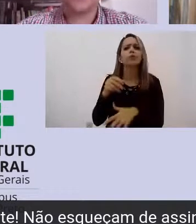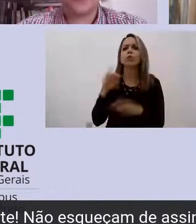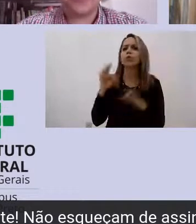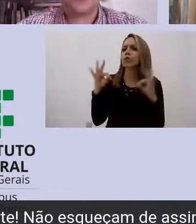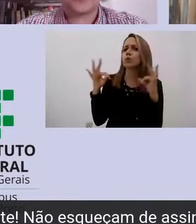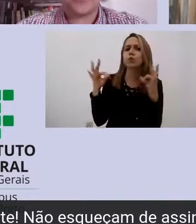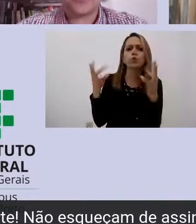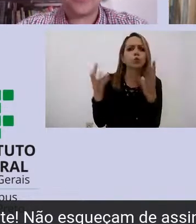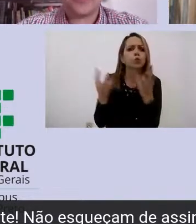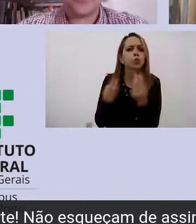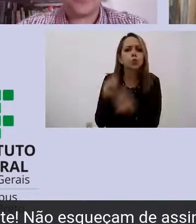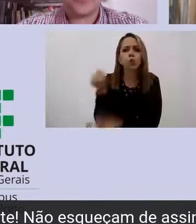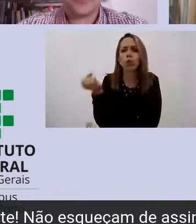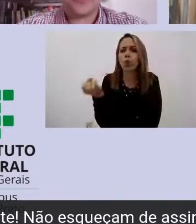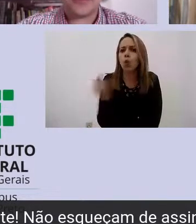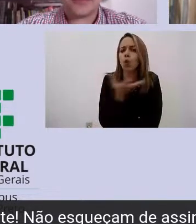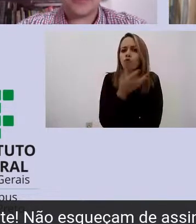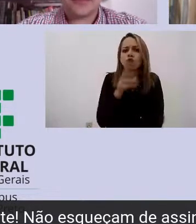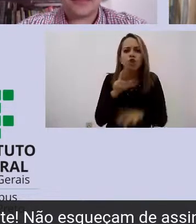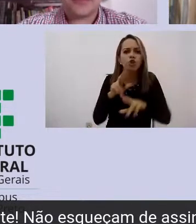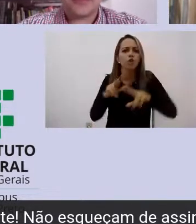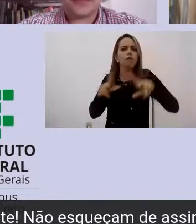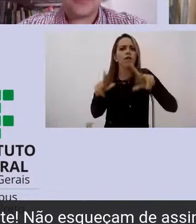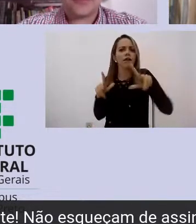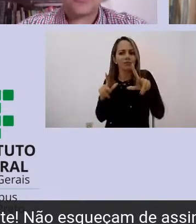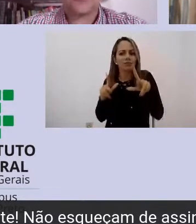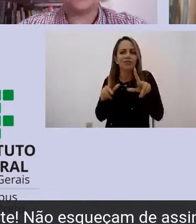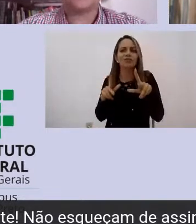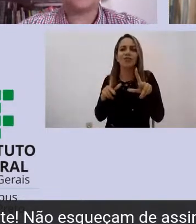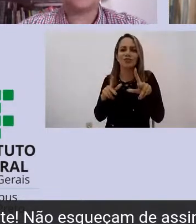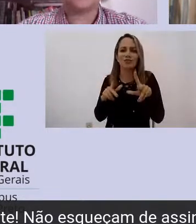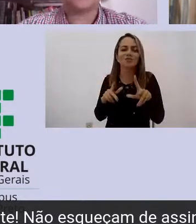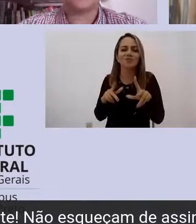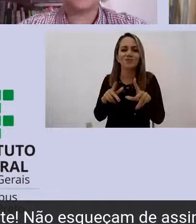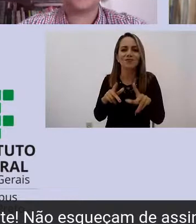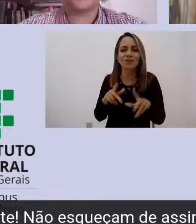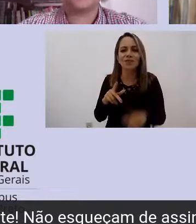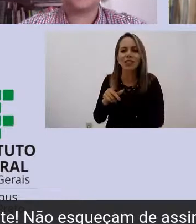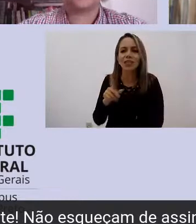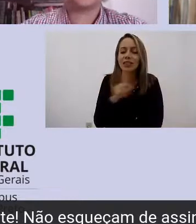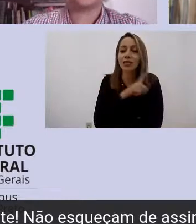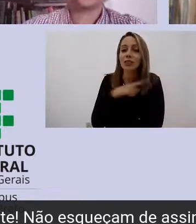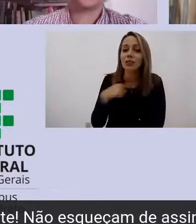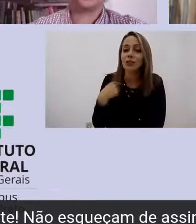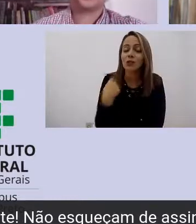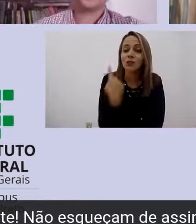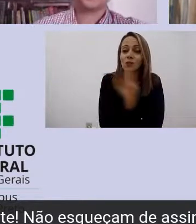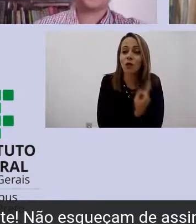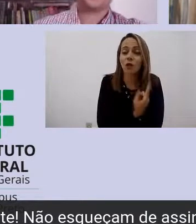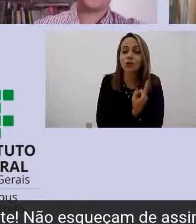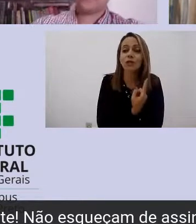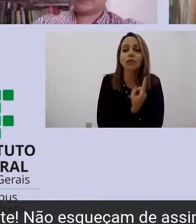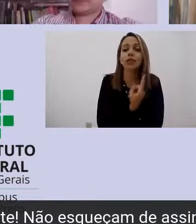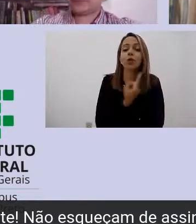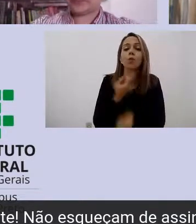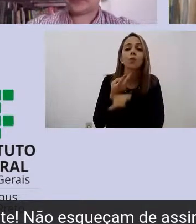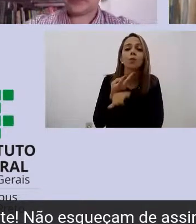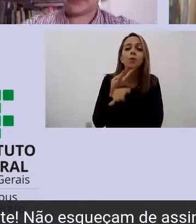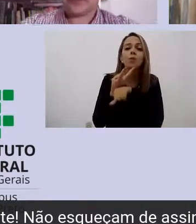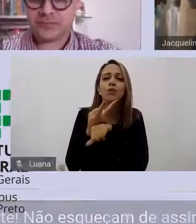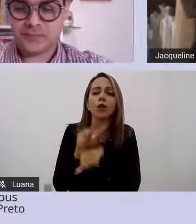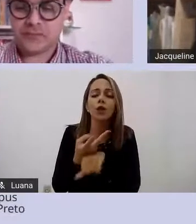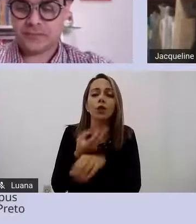né? É tudo diferente. E nós estamos aí buscando alternativas,